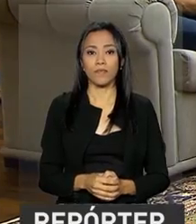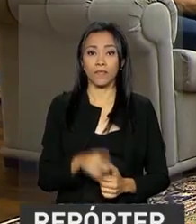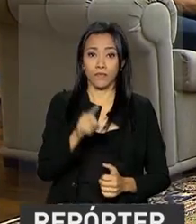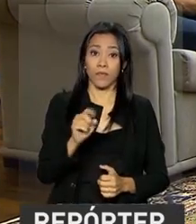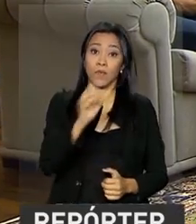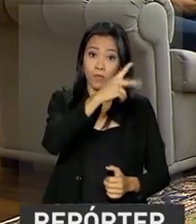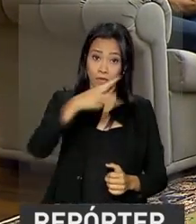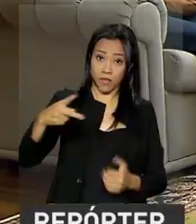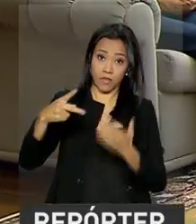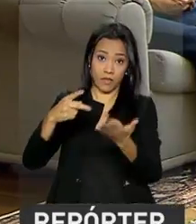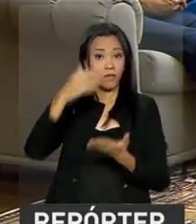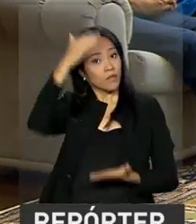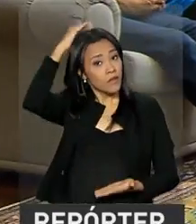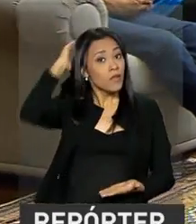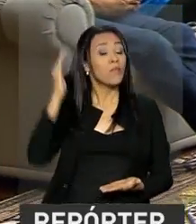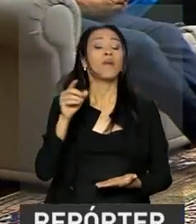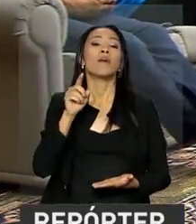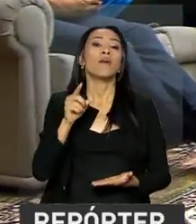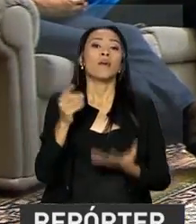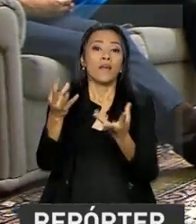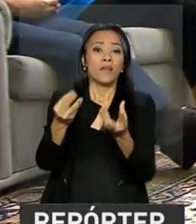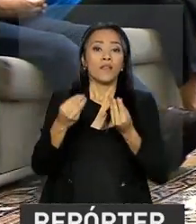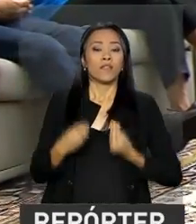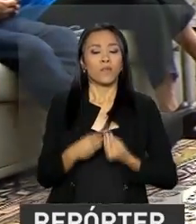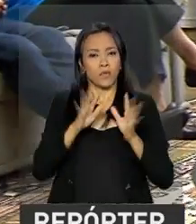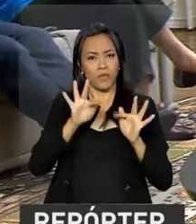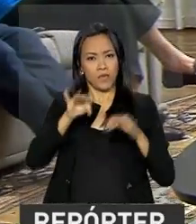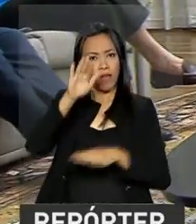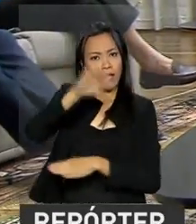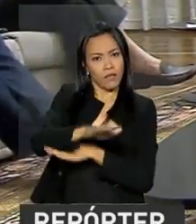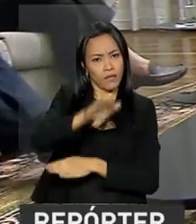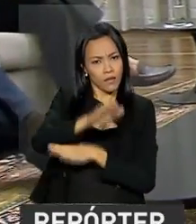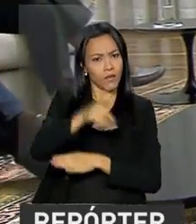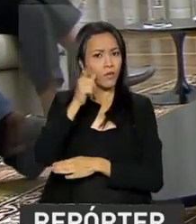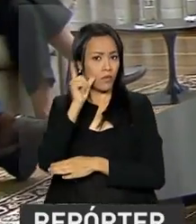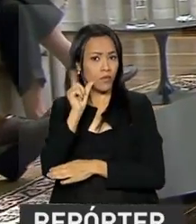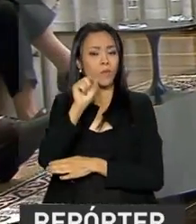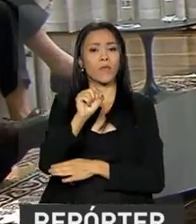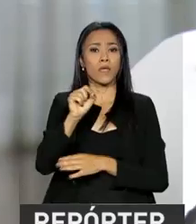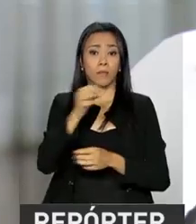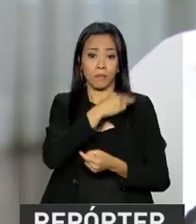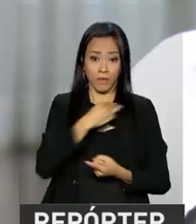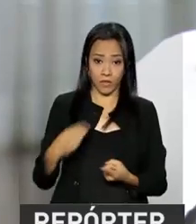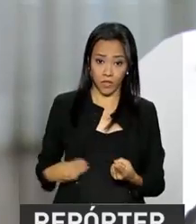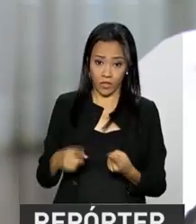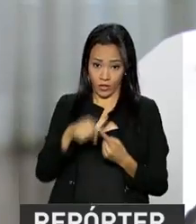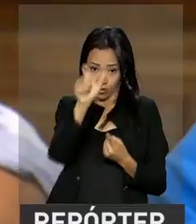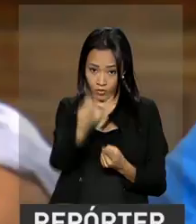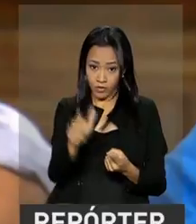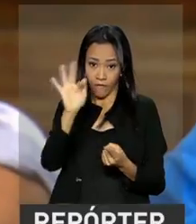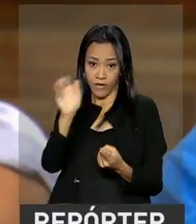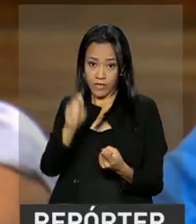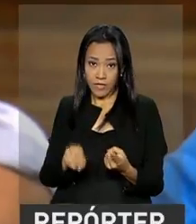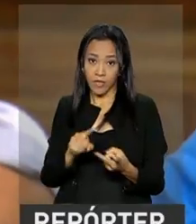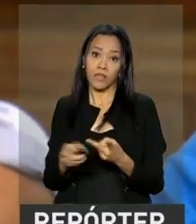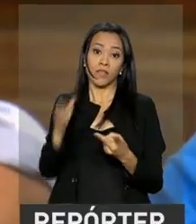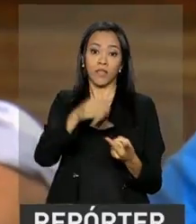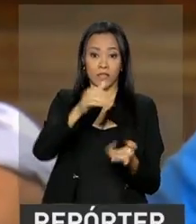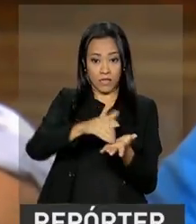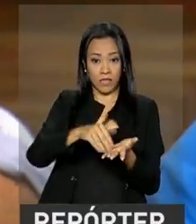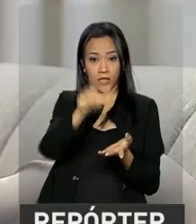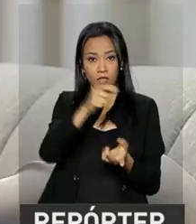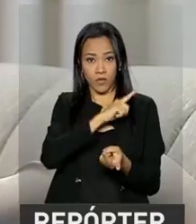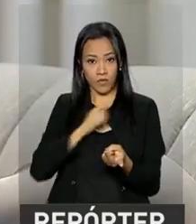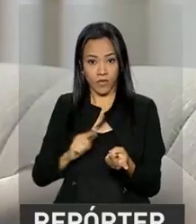presidente michel temer recebeu no final da tarde no palácio da alvorada os ministros da fazenda da secretaria de governo